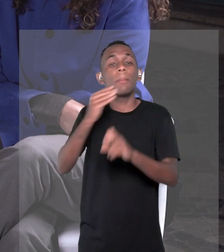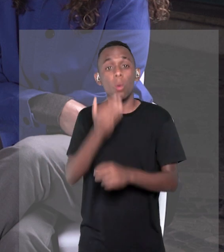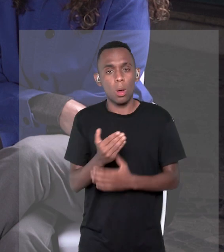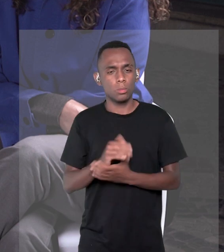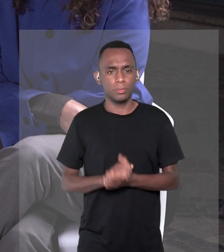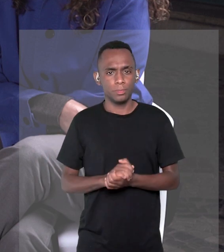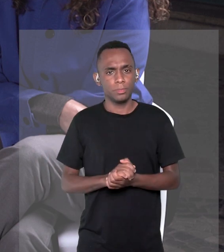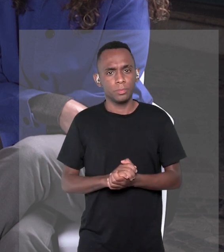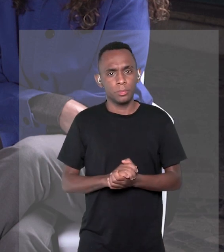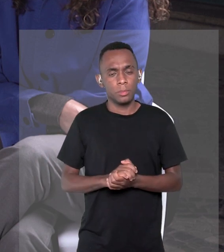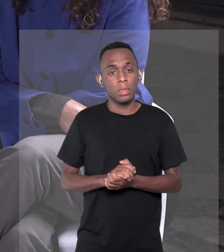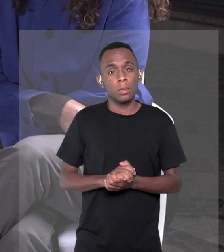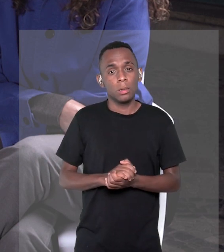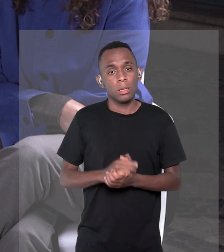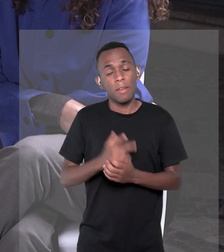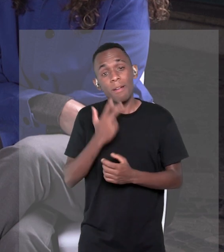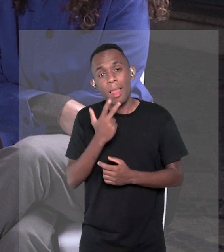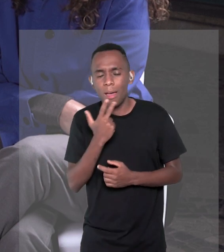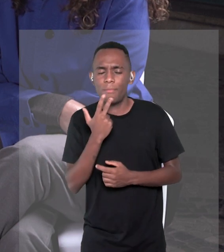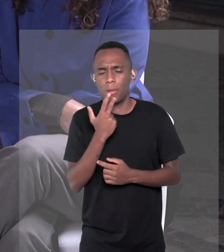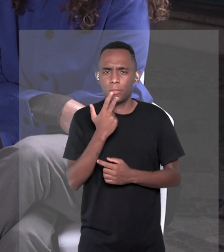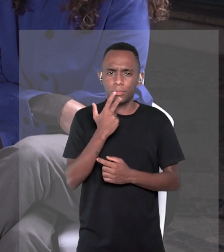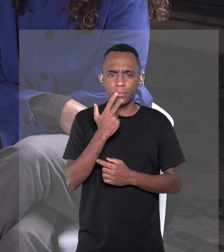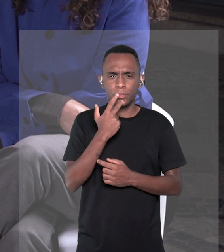dizia eu não vou deixar